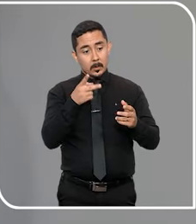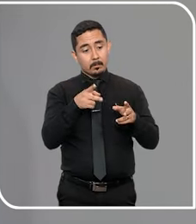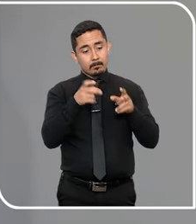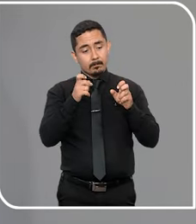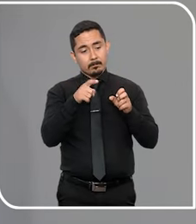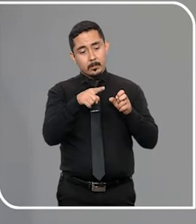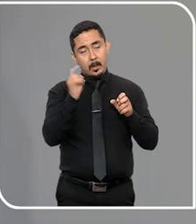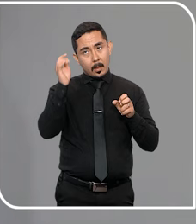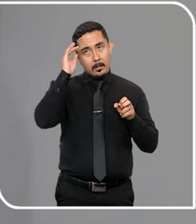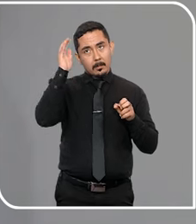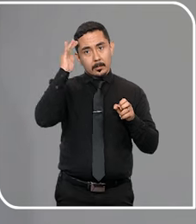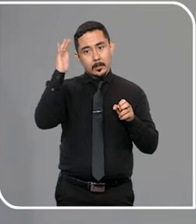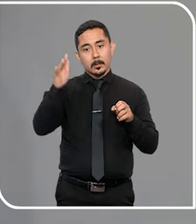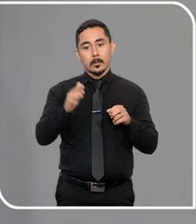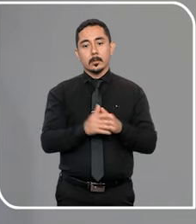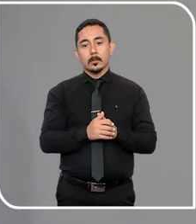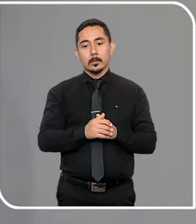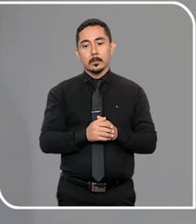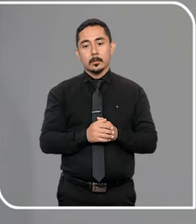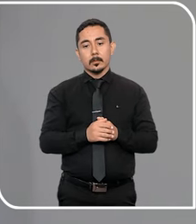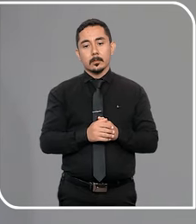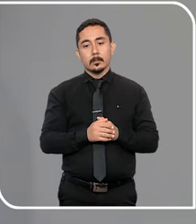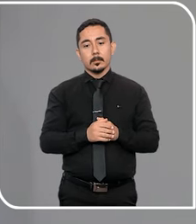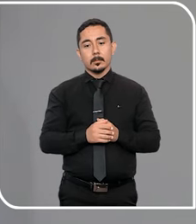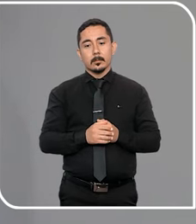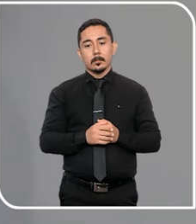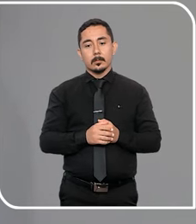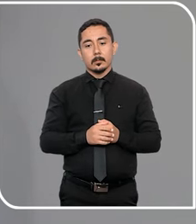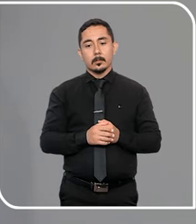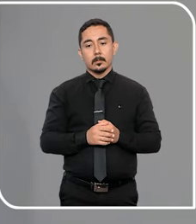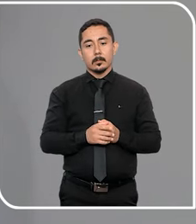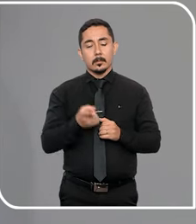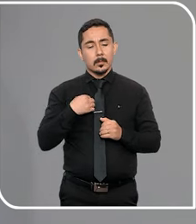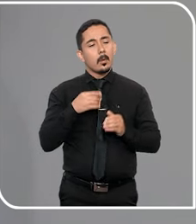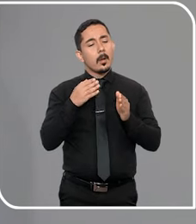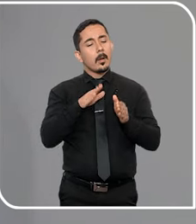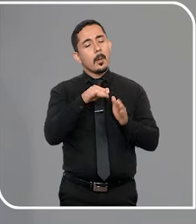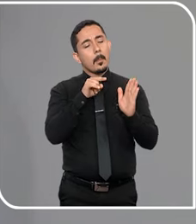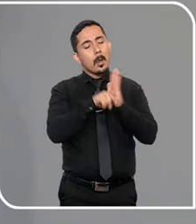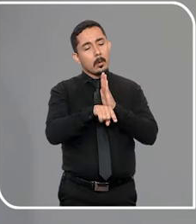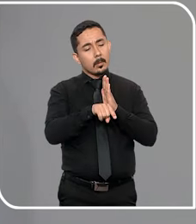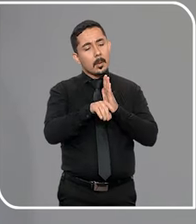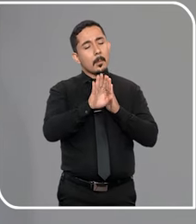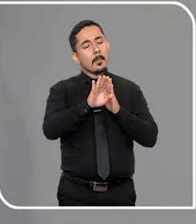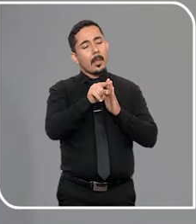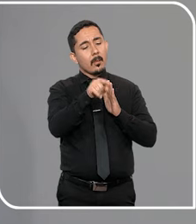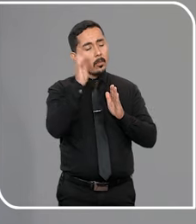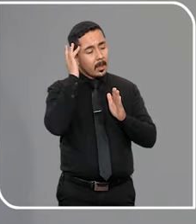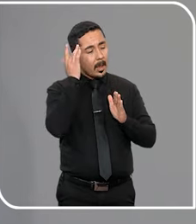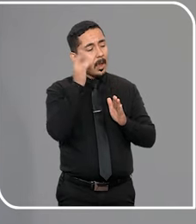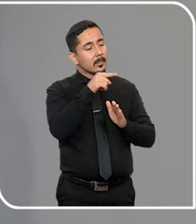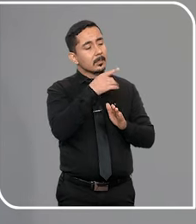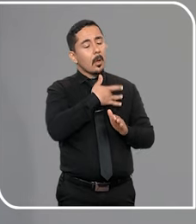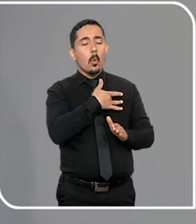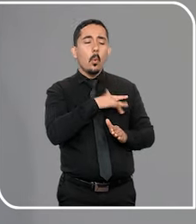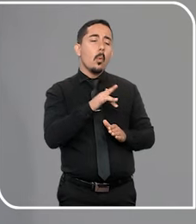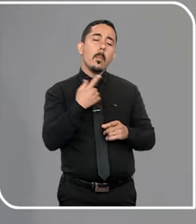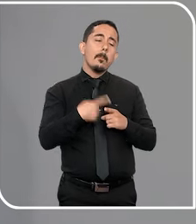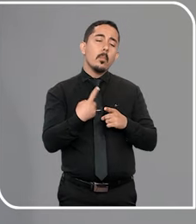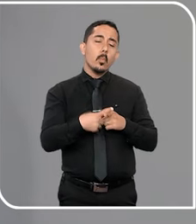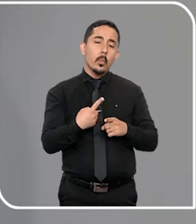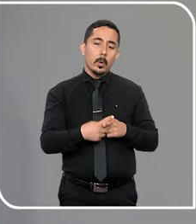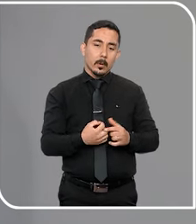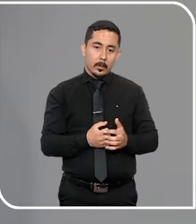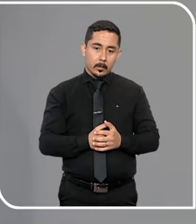importante a gente levar essa criança a refletir então assim eh eu cheguei e perguntei assim mas por que que você acha que ele é